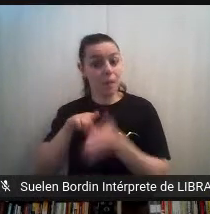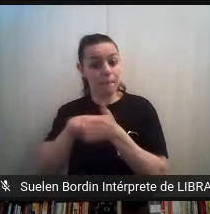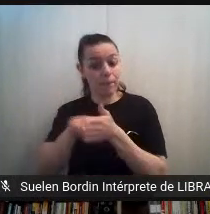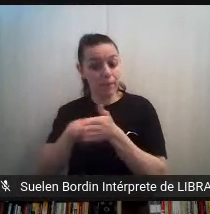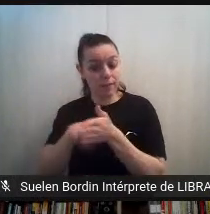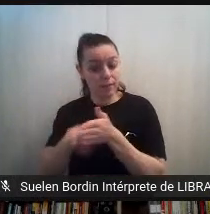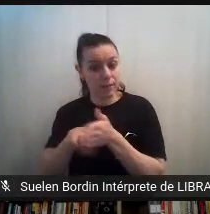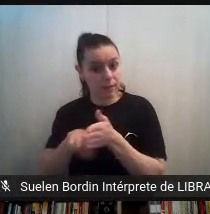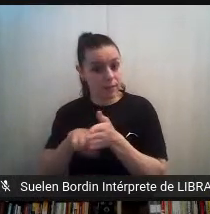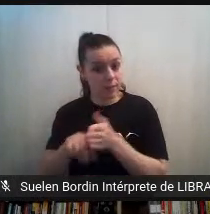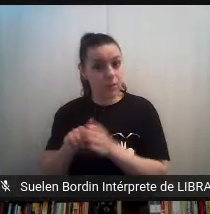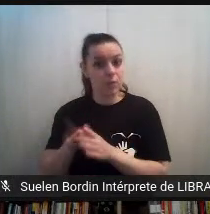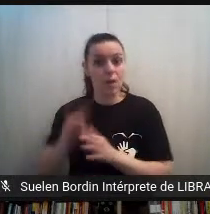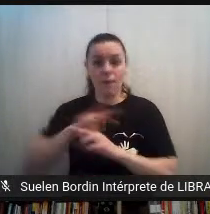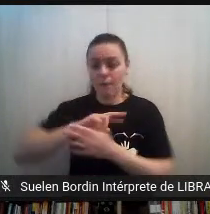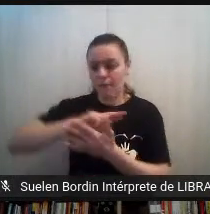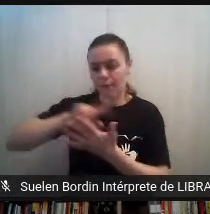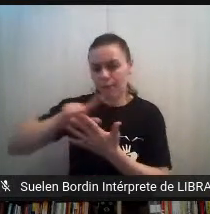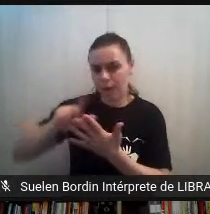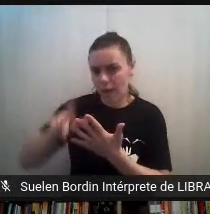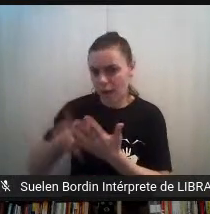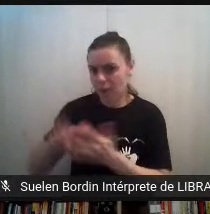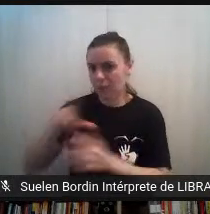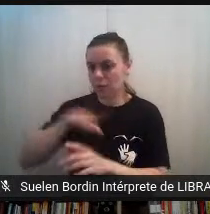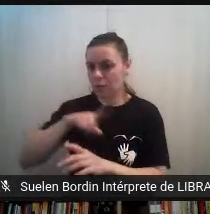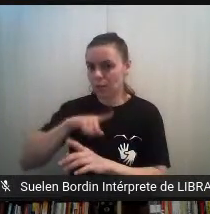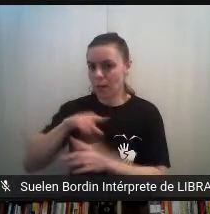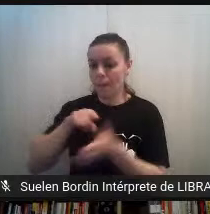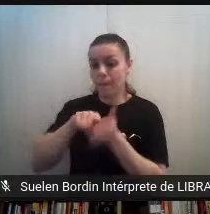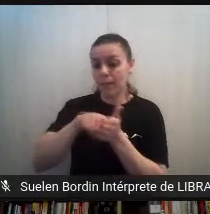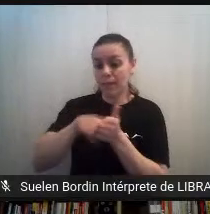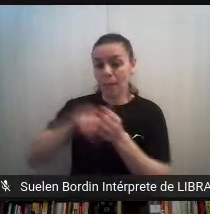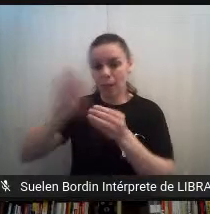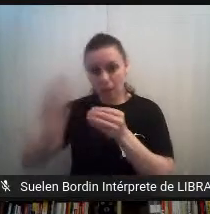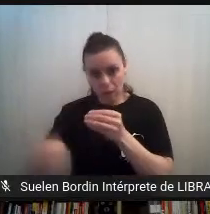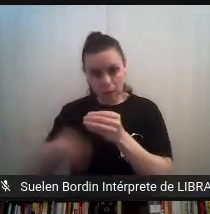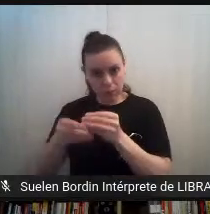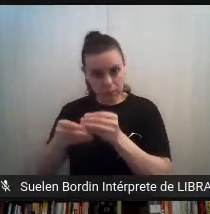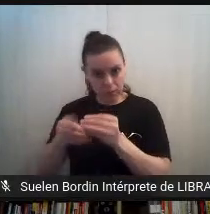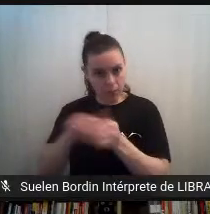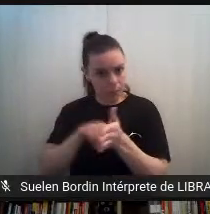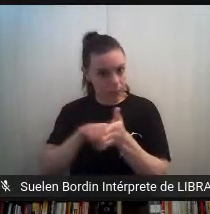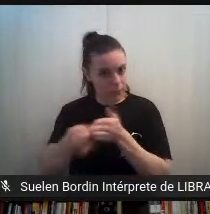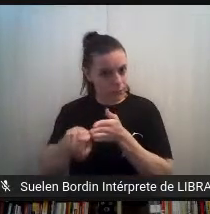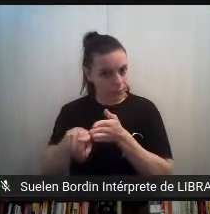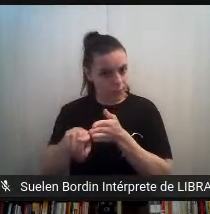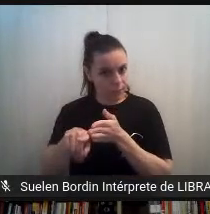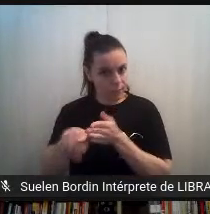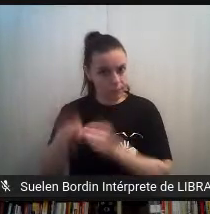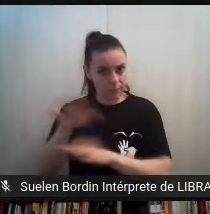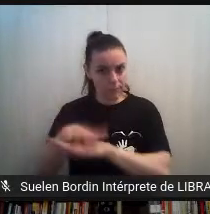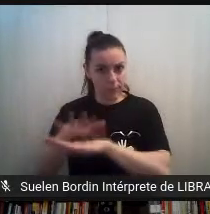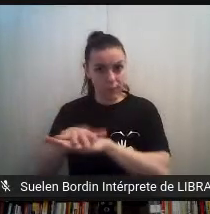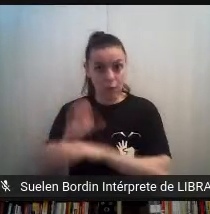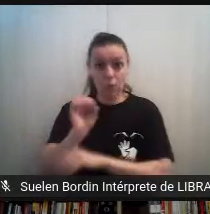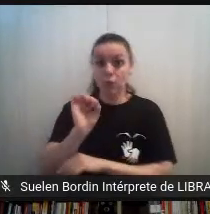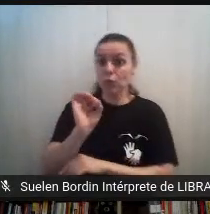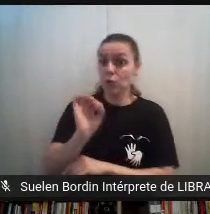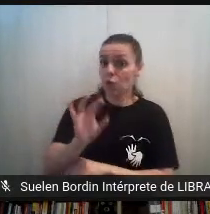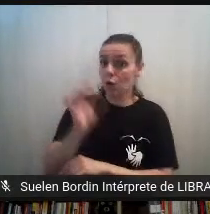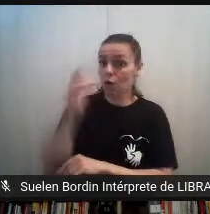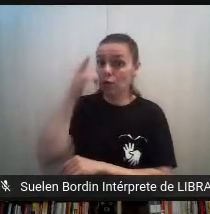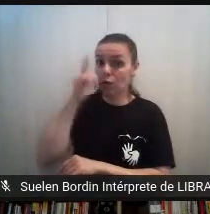conhecimentos diferentes. Por exemplo, a gente tinha que pesquisar para complementar a pergunta de matemática. Então, a gente só conseguia responder a parte de